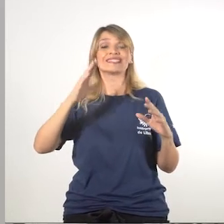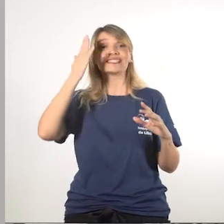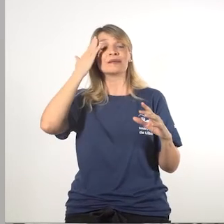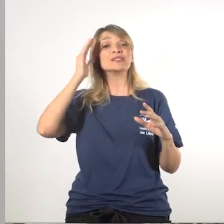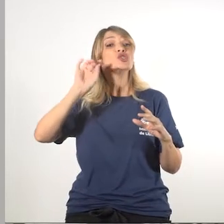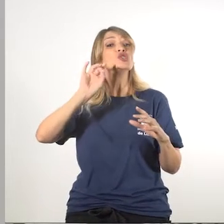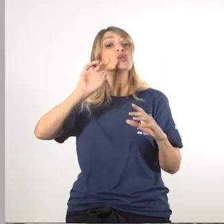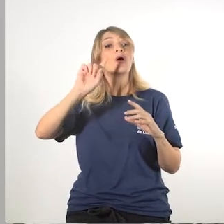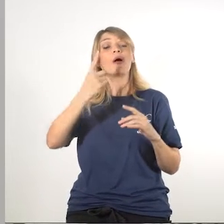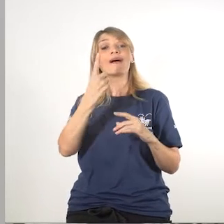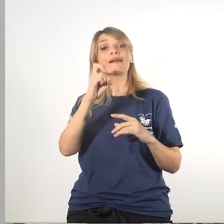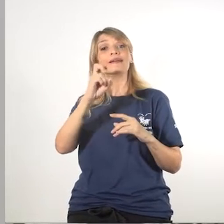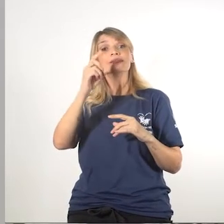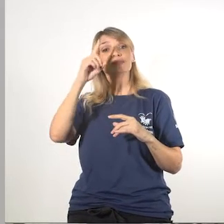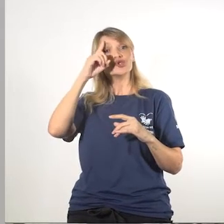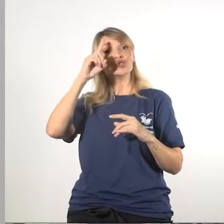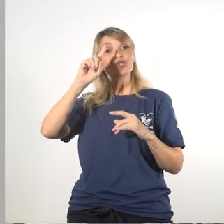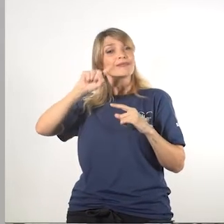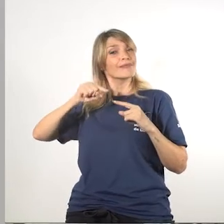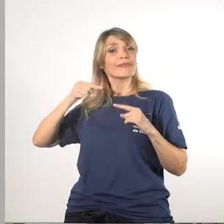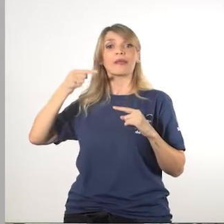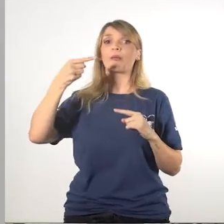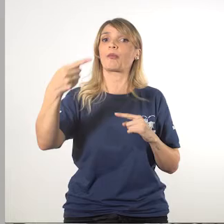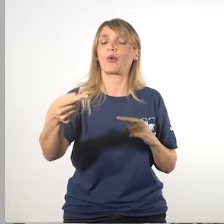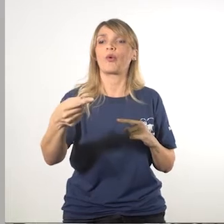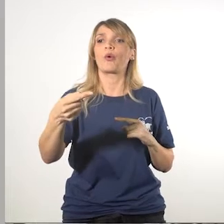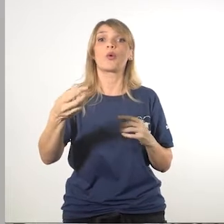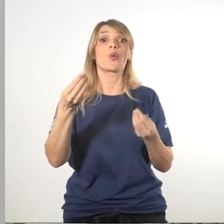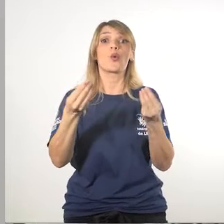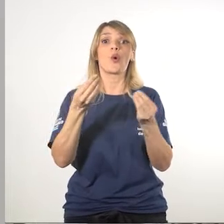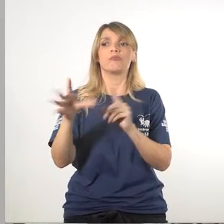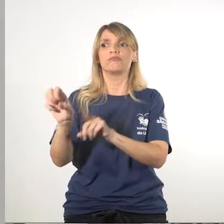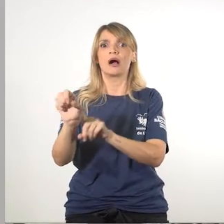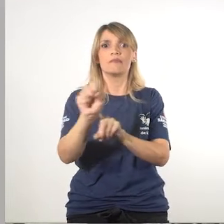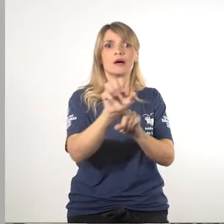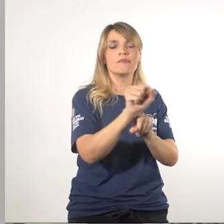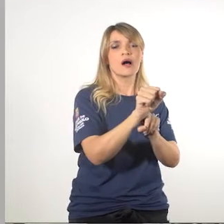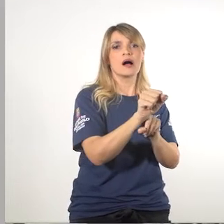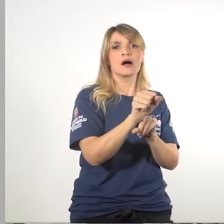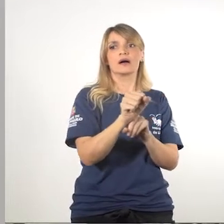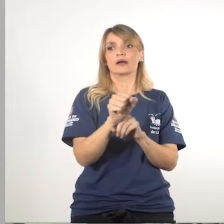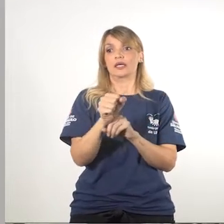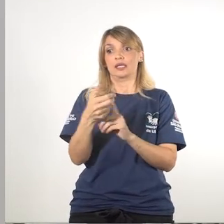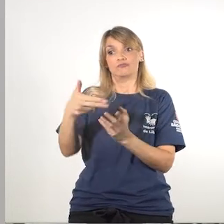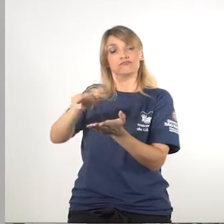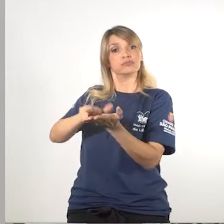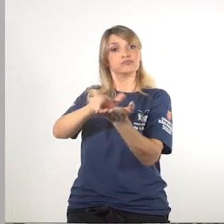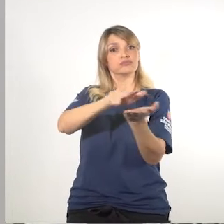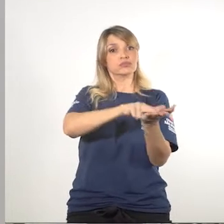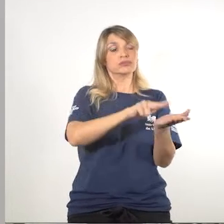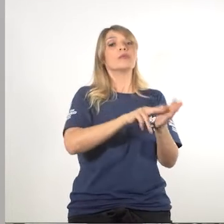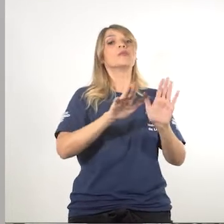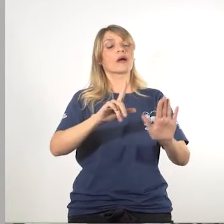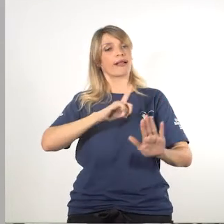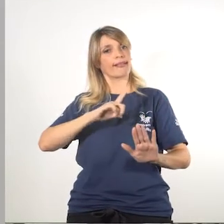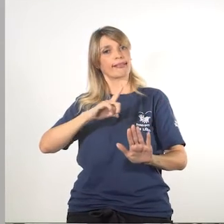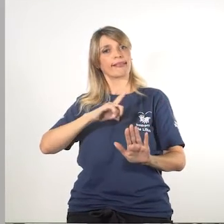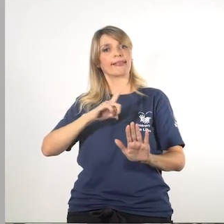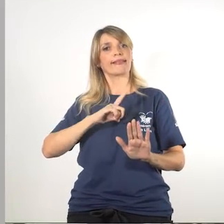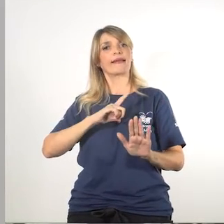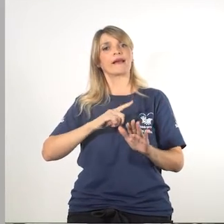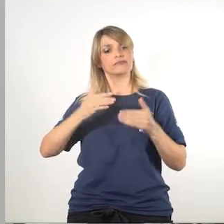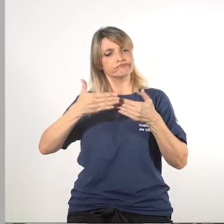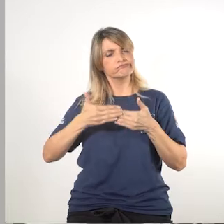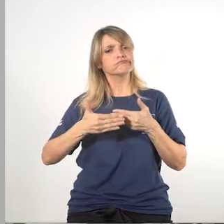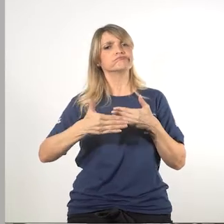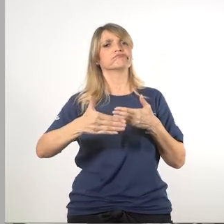um impacto na redução da transmissibilidade e eventualmente na ocupação de leitos, mas teremos ainda o reflexo nos próximos 15